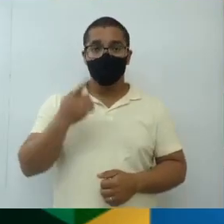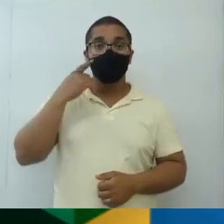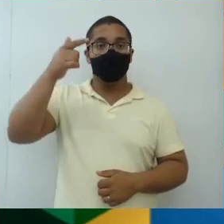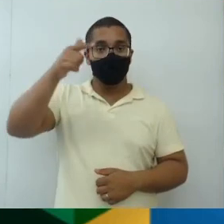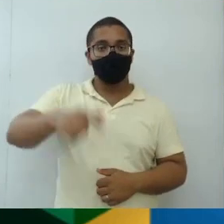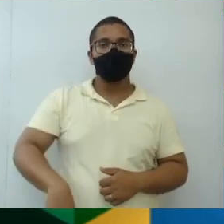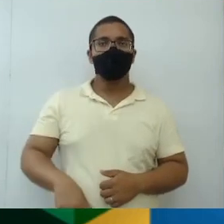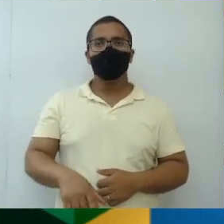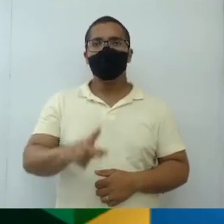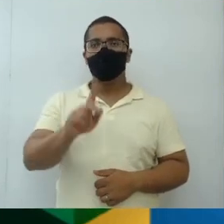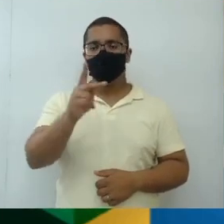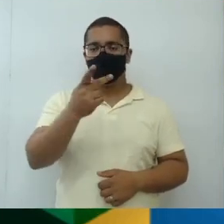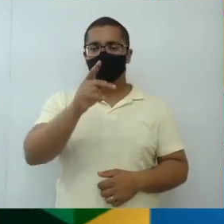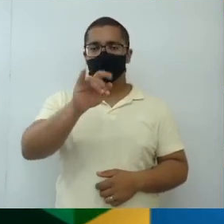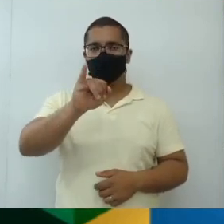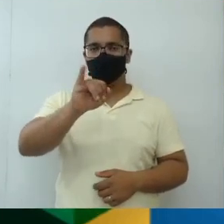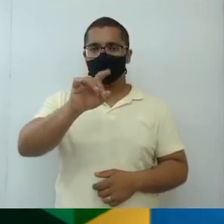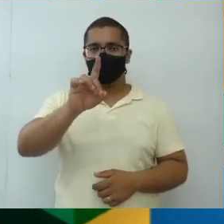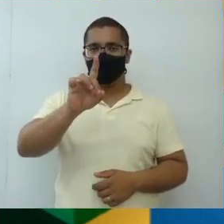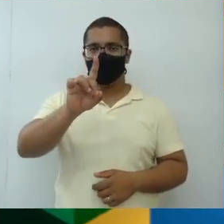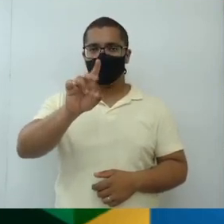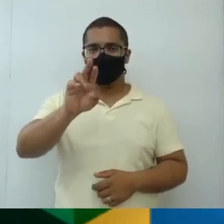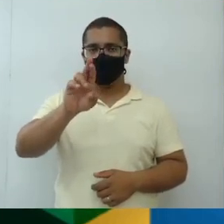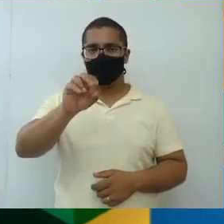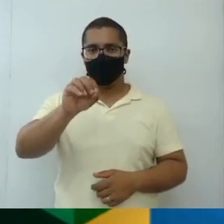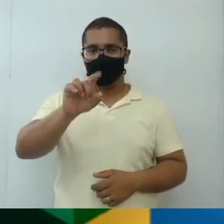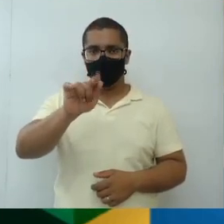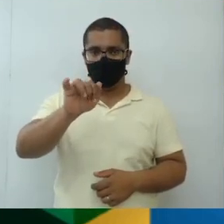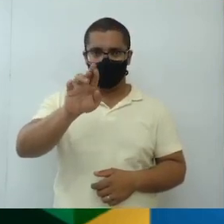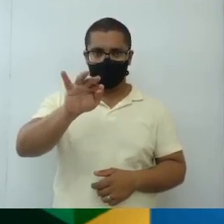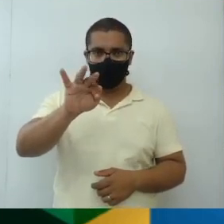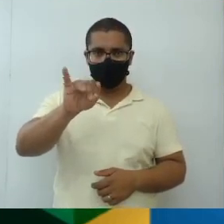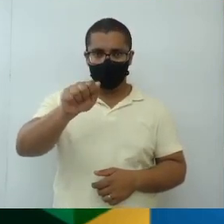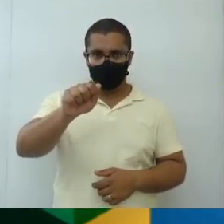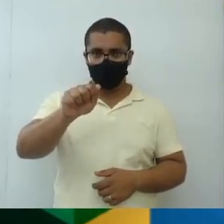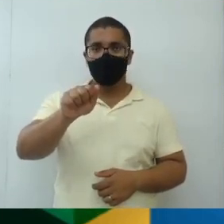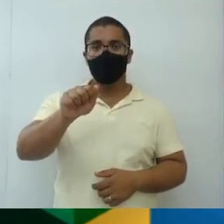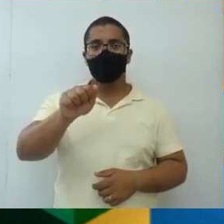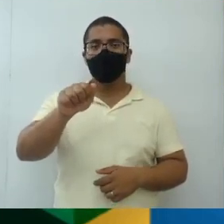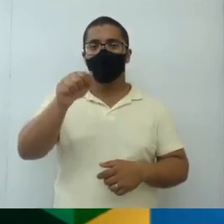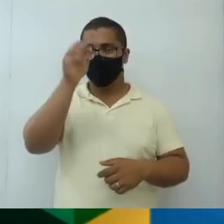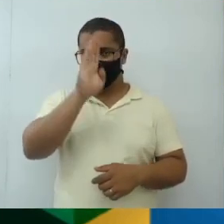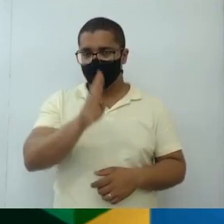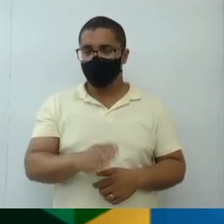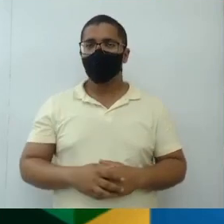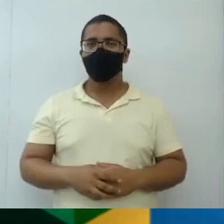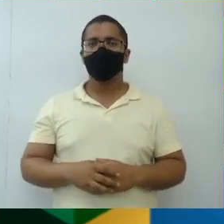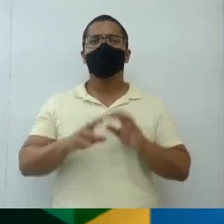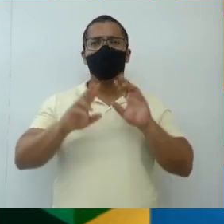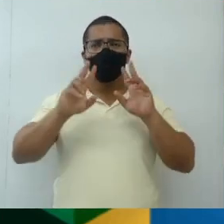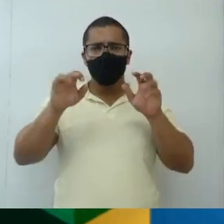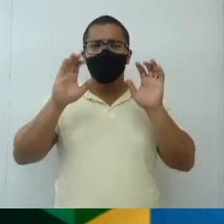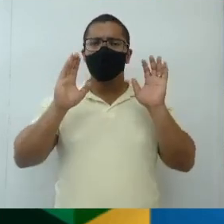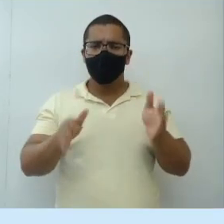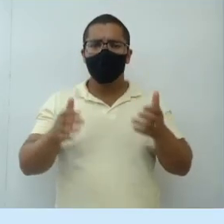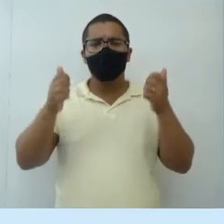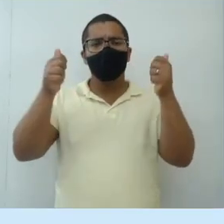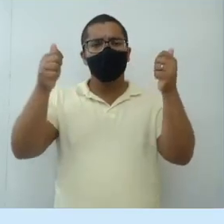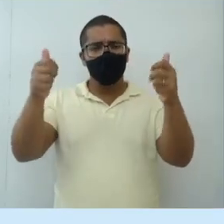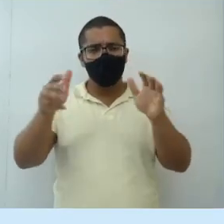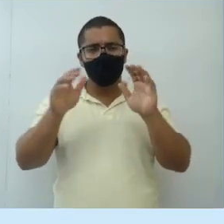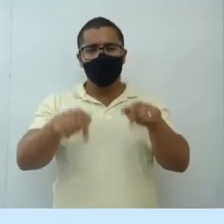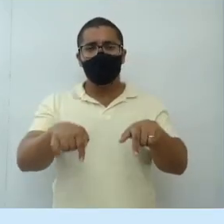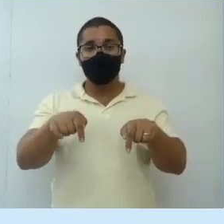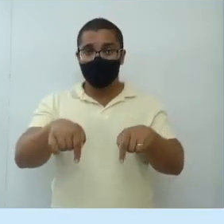aí um hidrografia do Brasil o tema também bastante debatido aqui nas aulas do